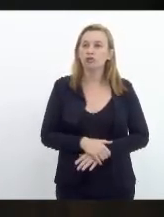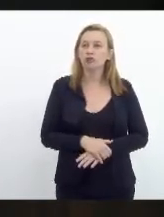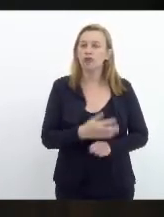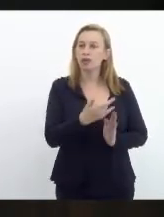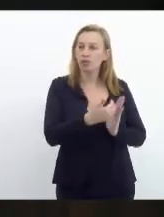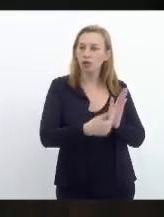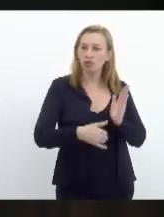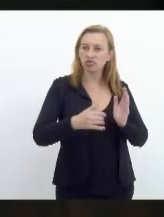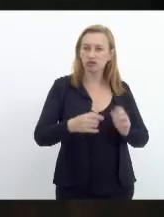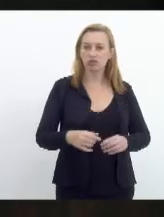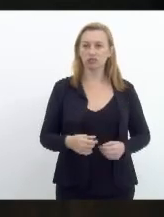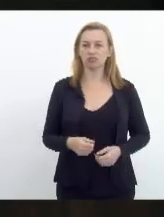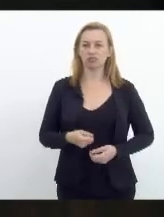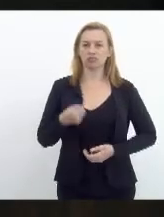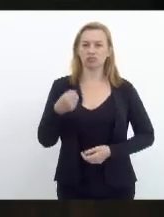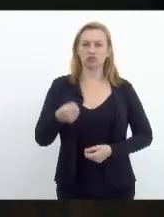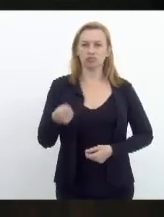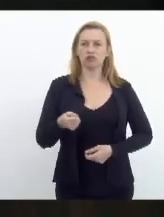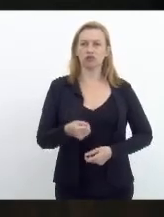muita autoridade,